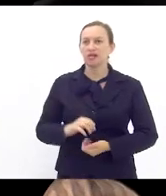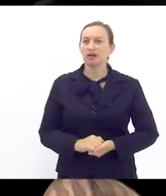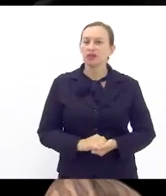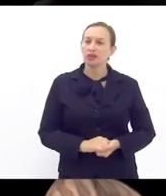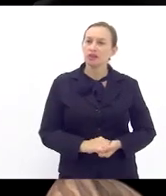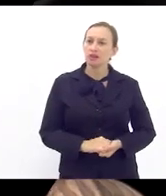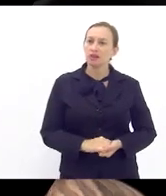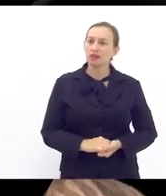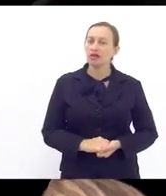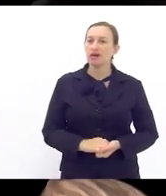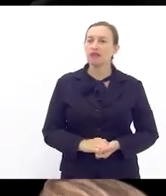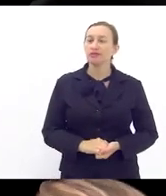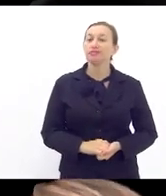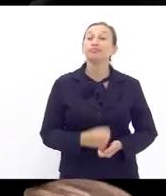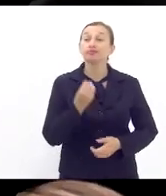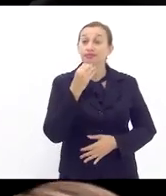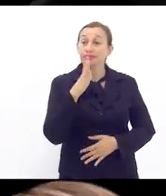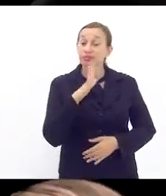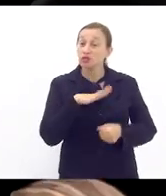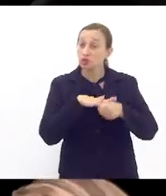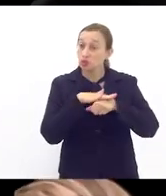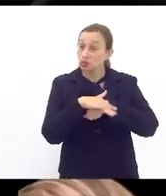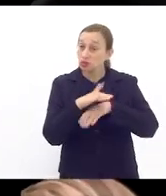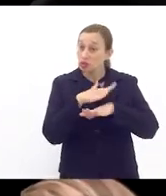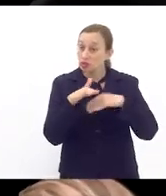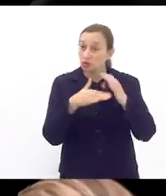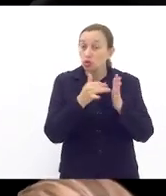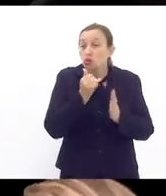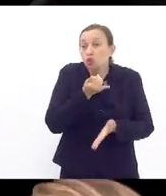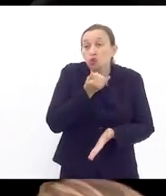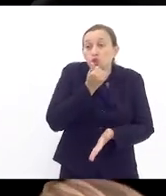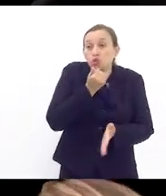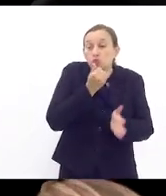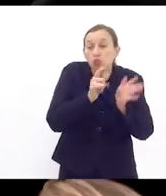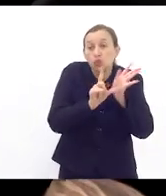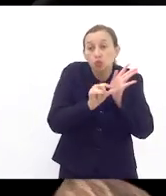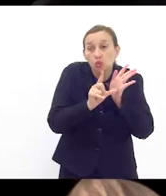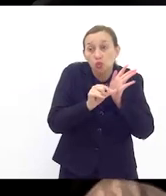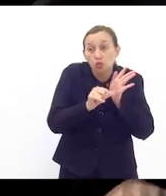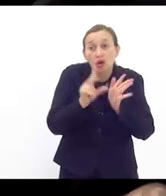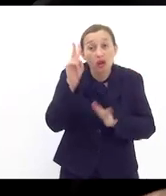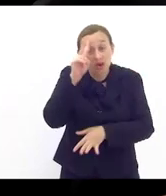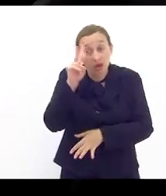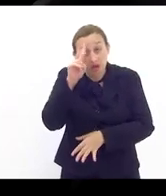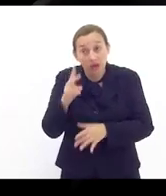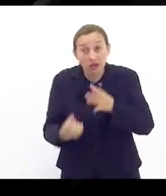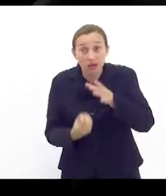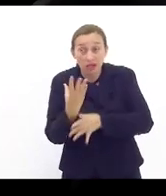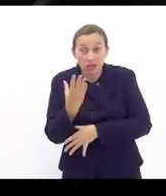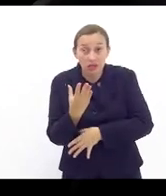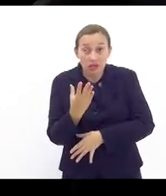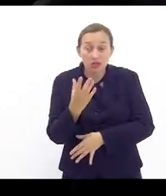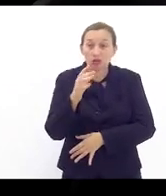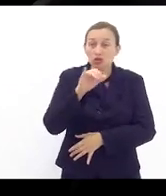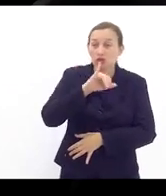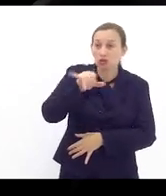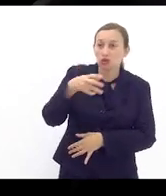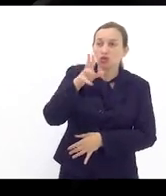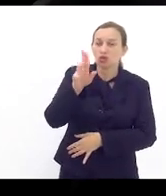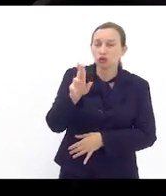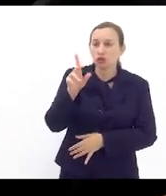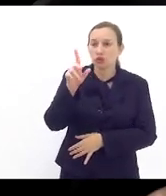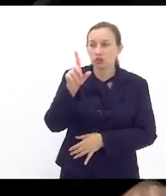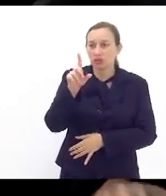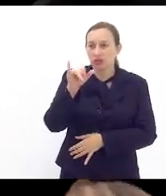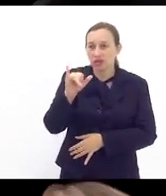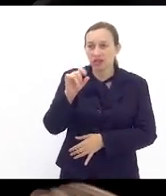Olha primeiro Boa tarde Boa noite a todos desculpe o atraso lembrando ainda a criação do juizado cíveis Deputado Max